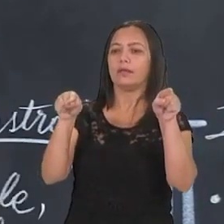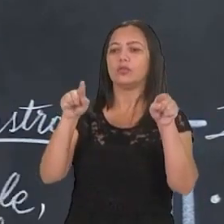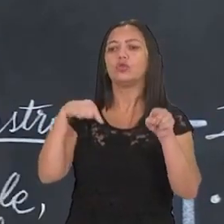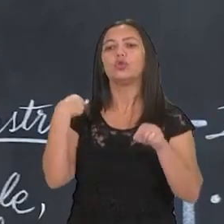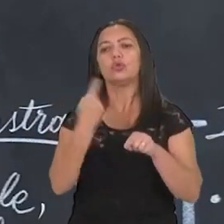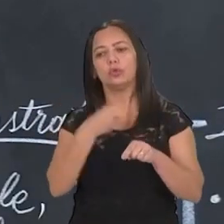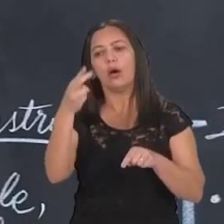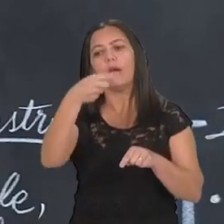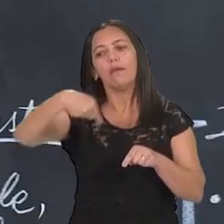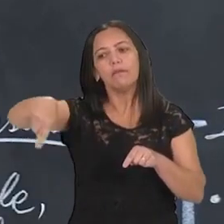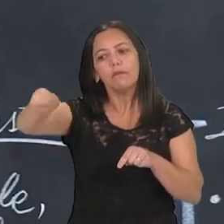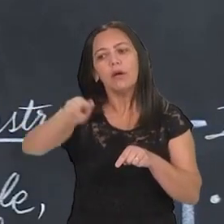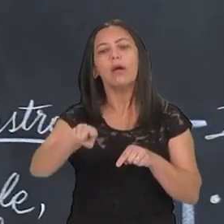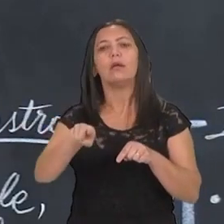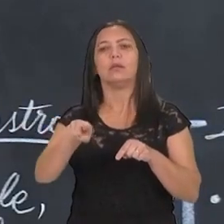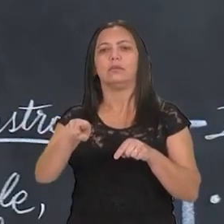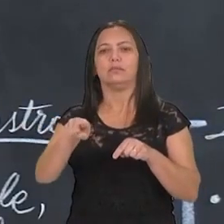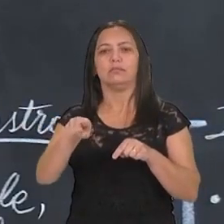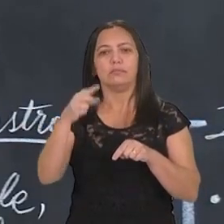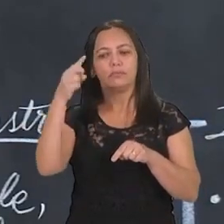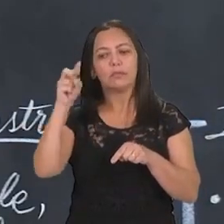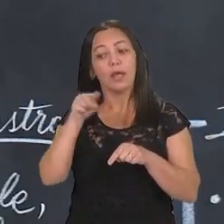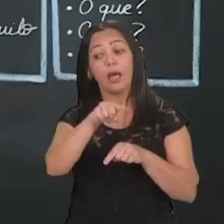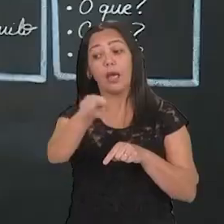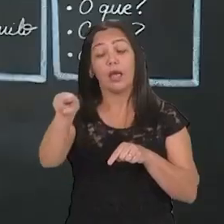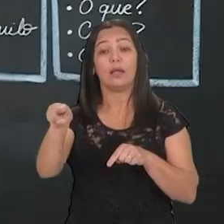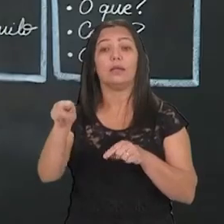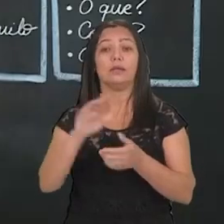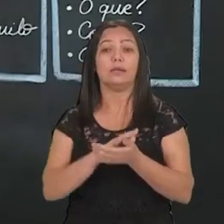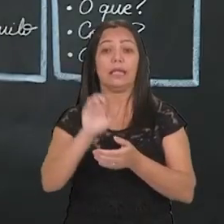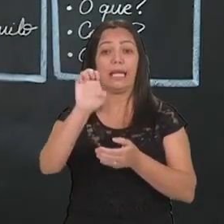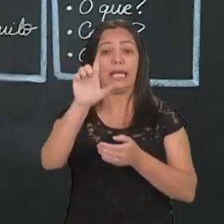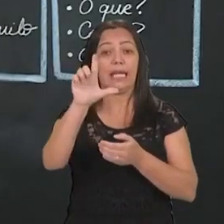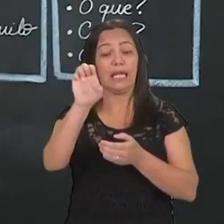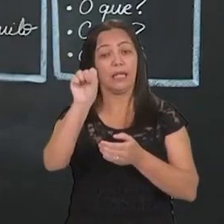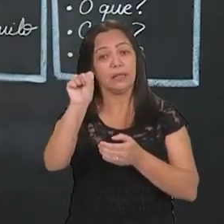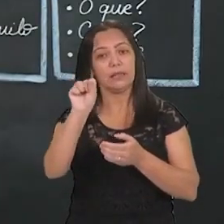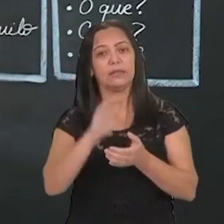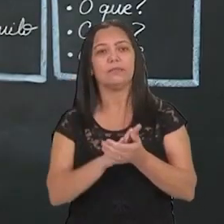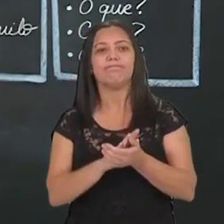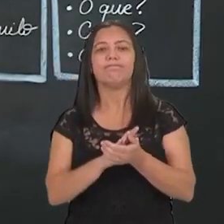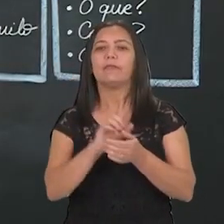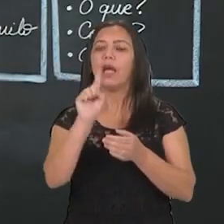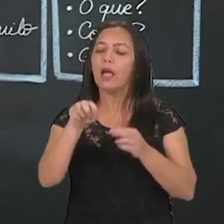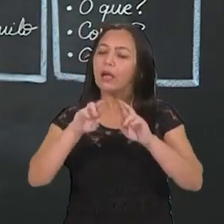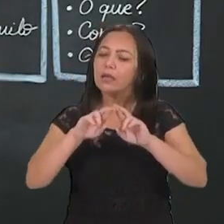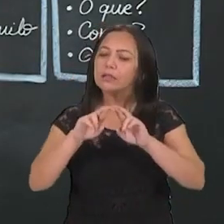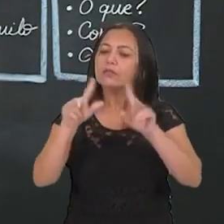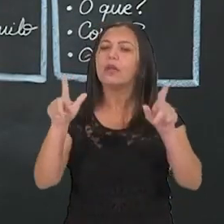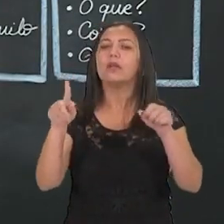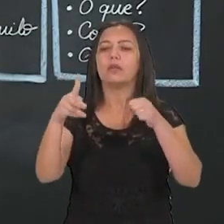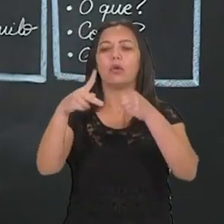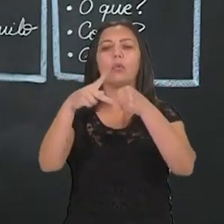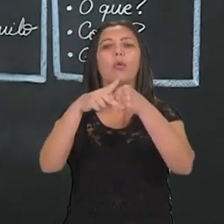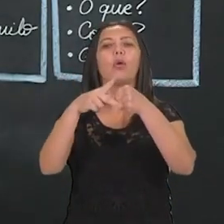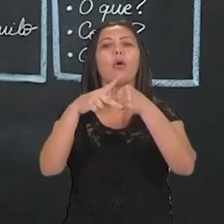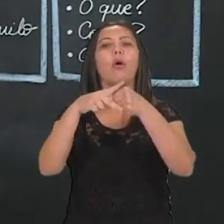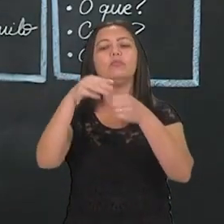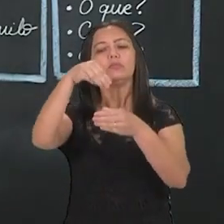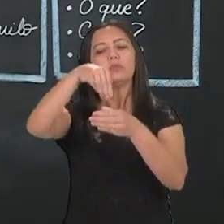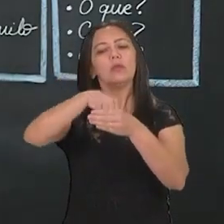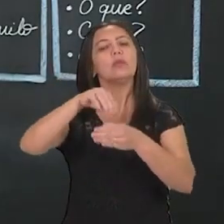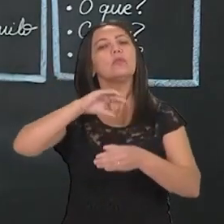Não tira da cabeça que eles são os pessoais do caso reto, ok? Bom, essa é a primeira grande distinção entre os pronomes na